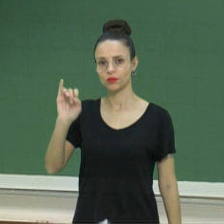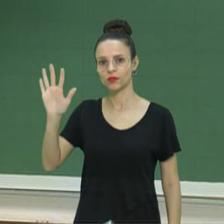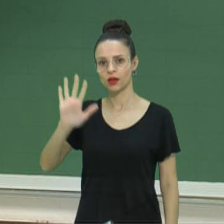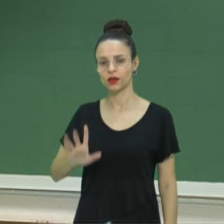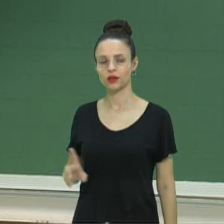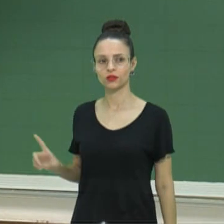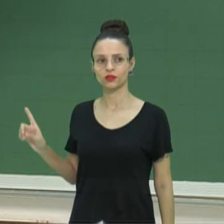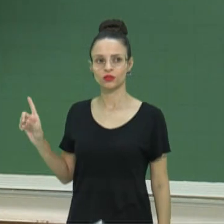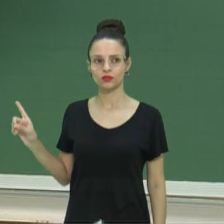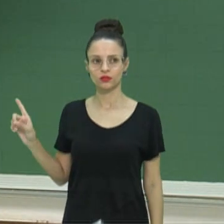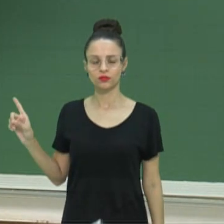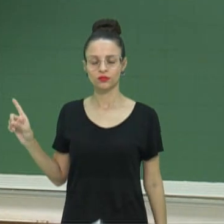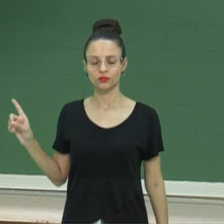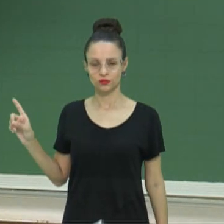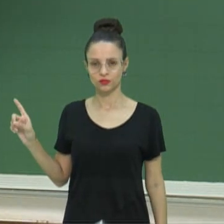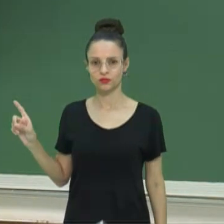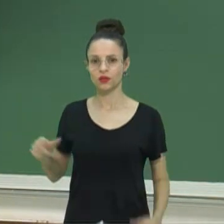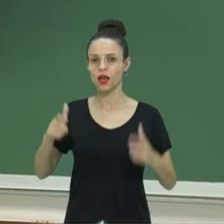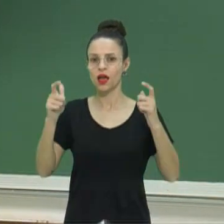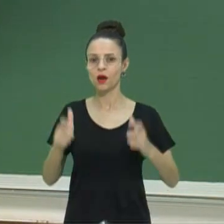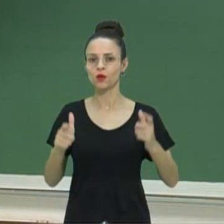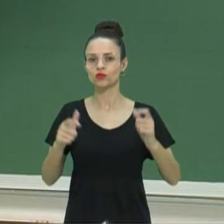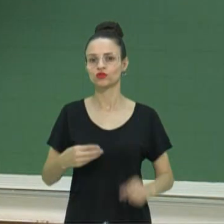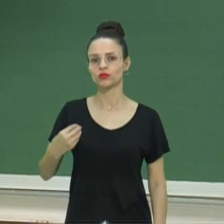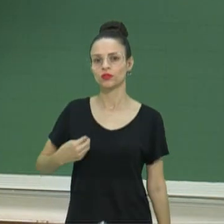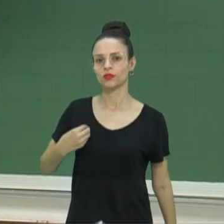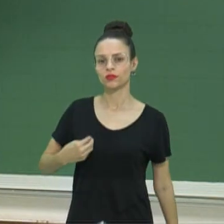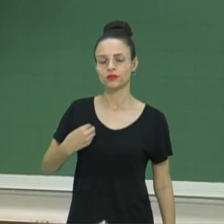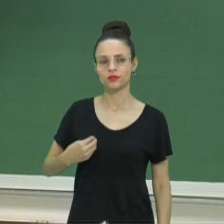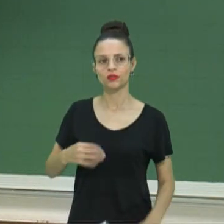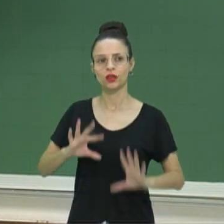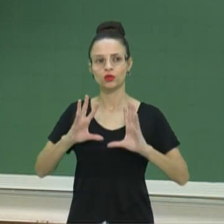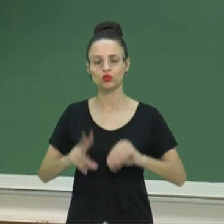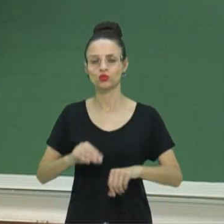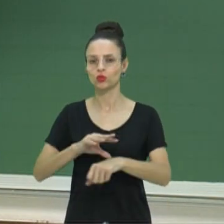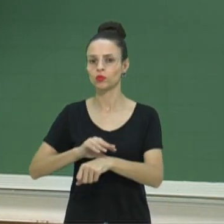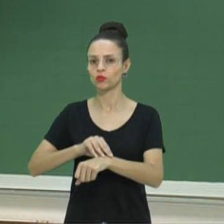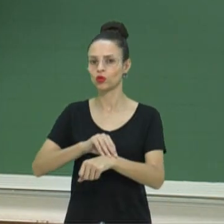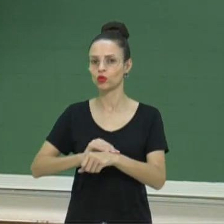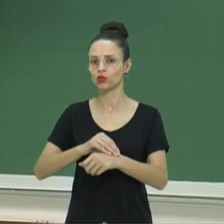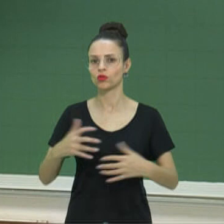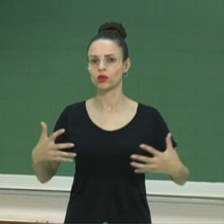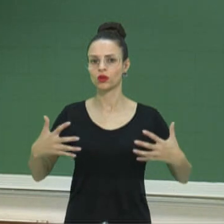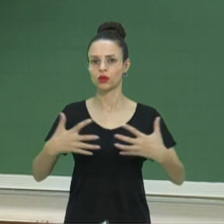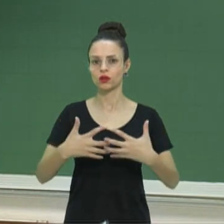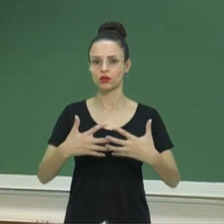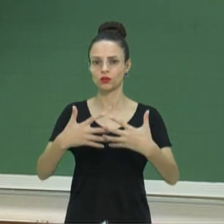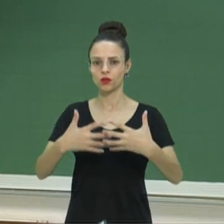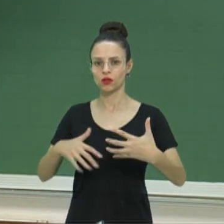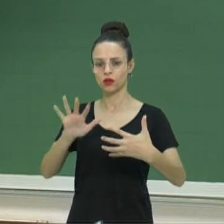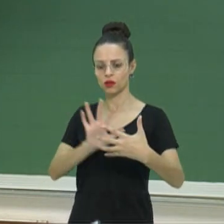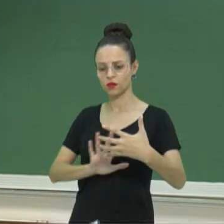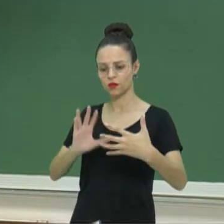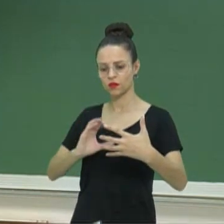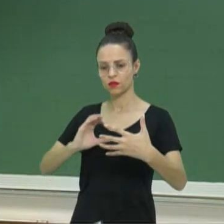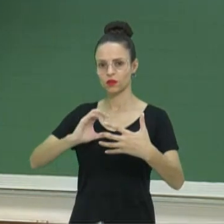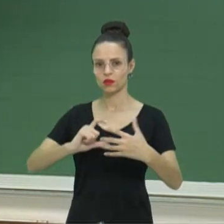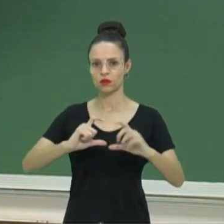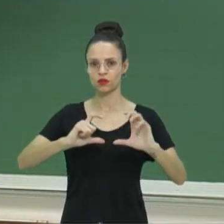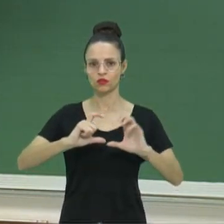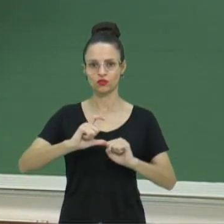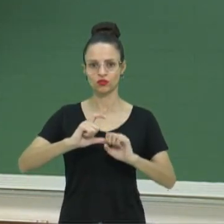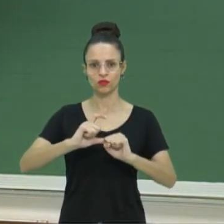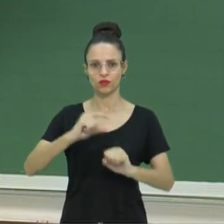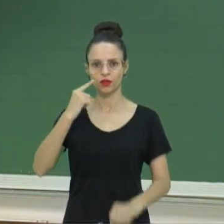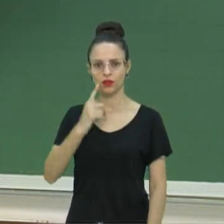está a interseção e aonde converge toda a musculatura do diafragma, né? Então tem toda essa situação